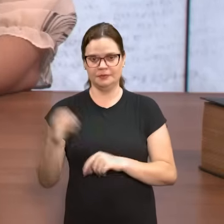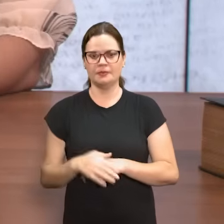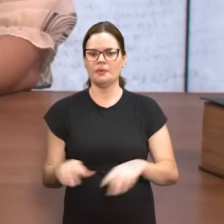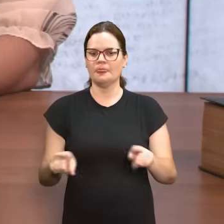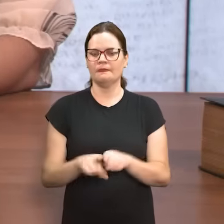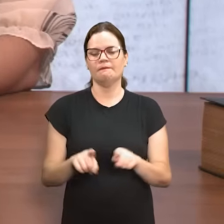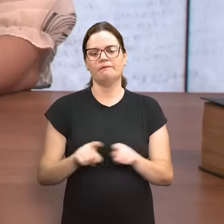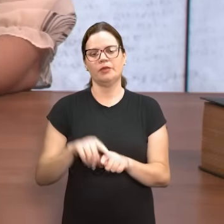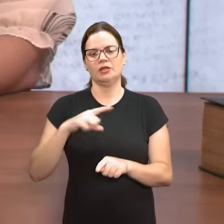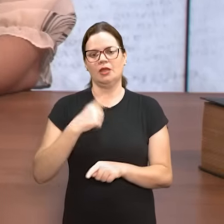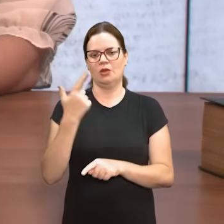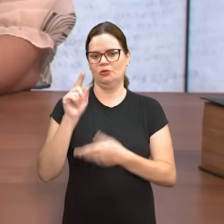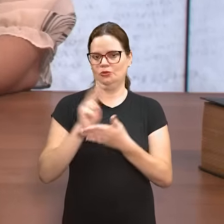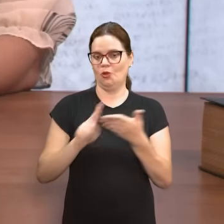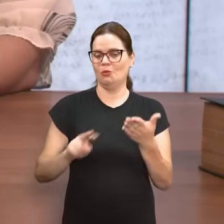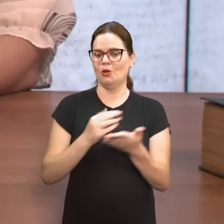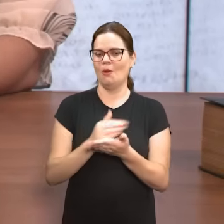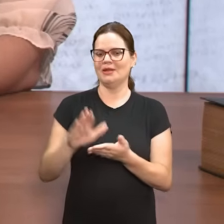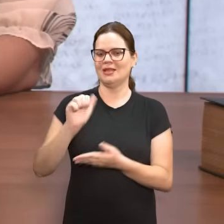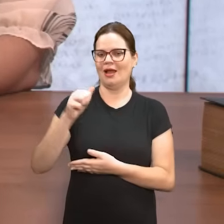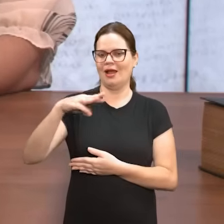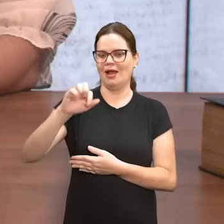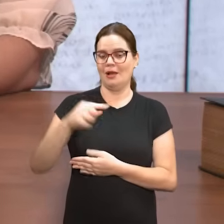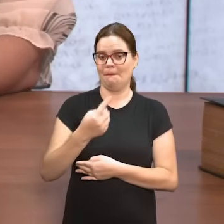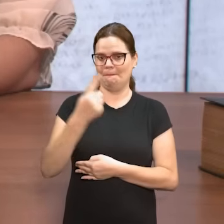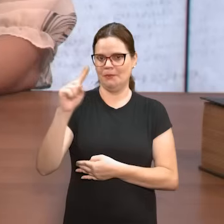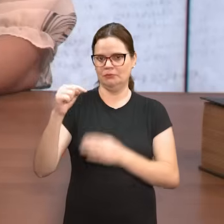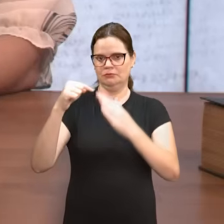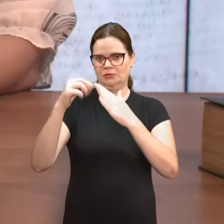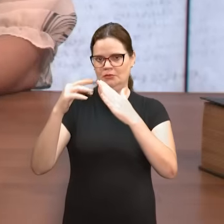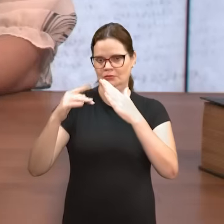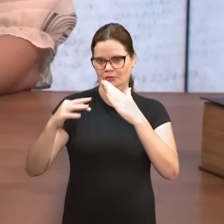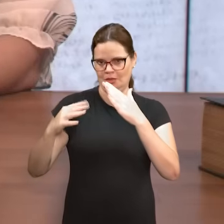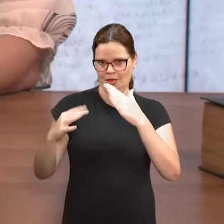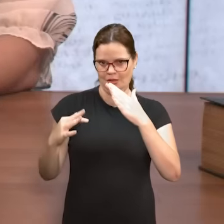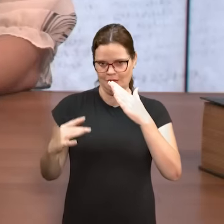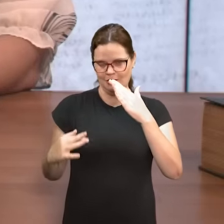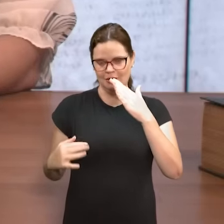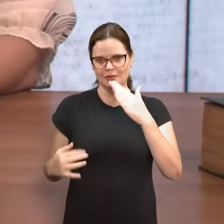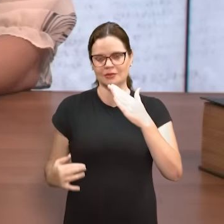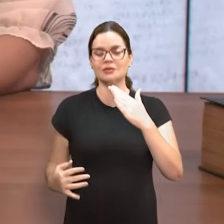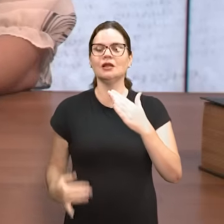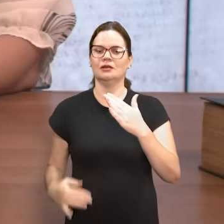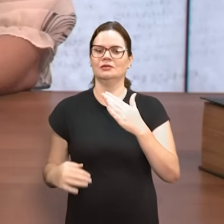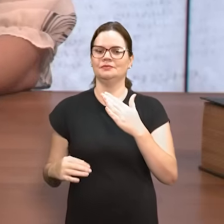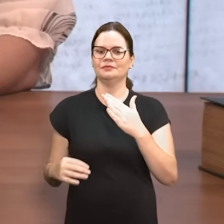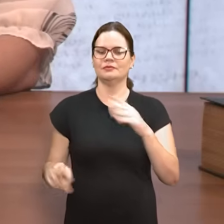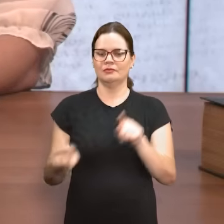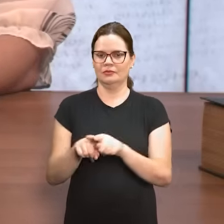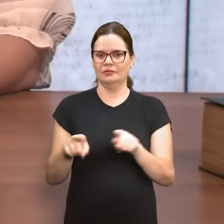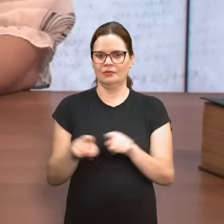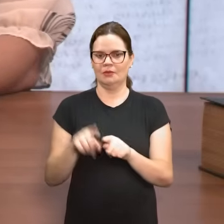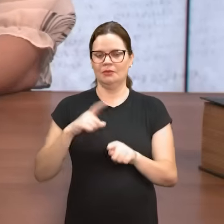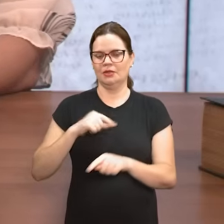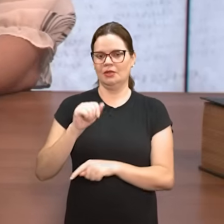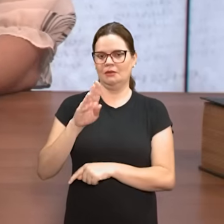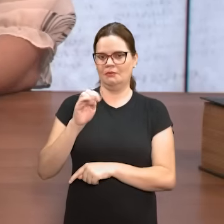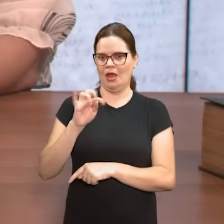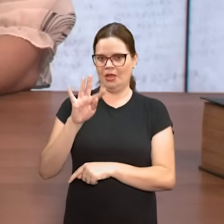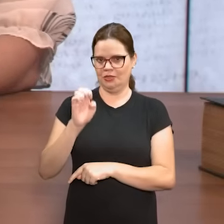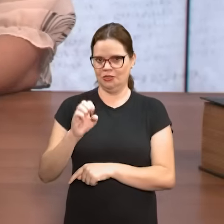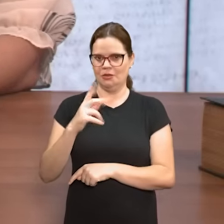e Sema e Meloda, e Azargada e Esmone e